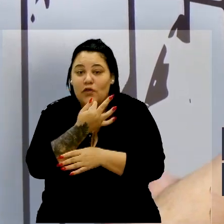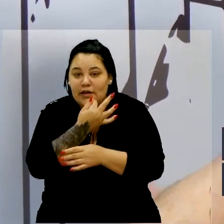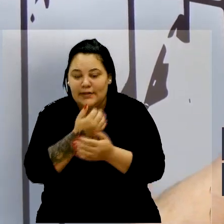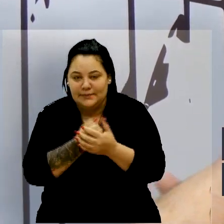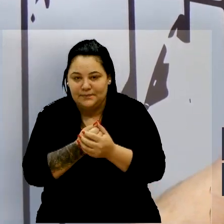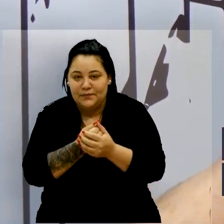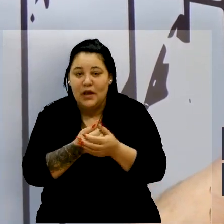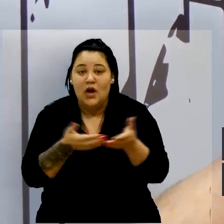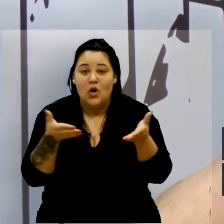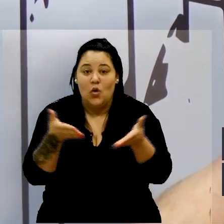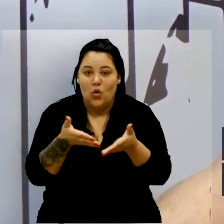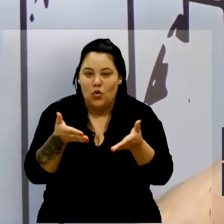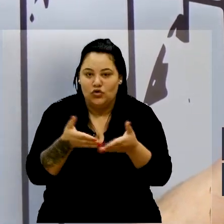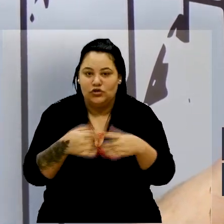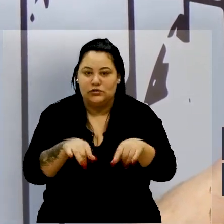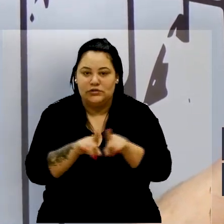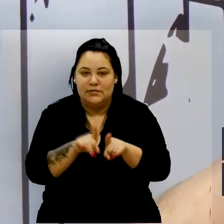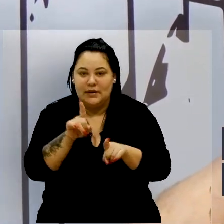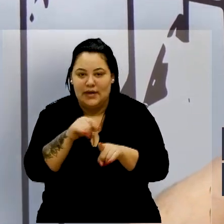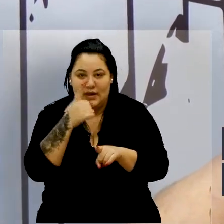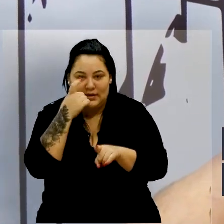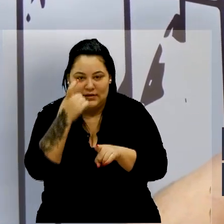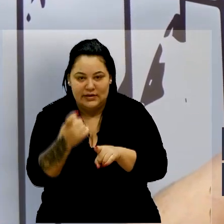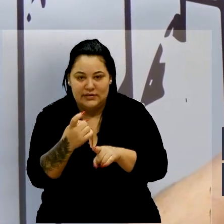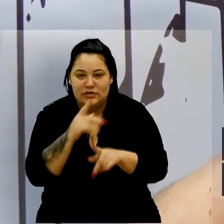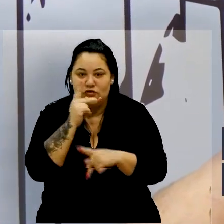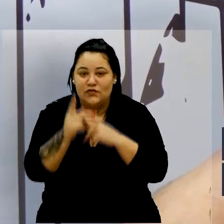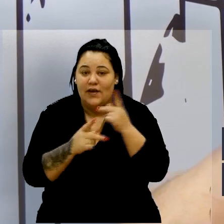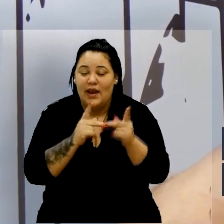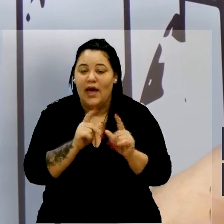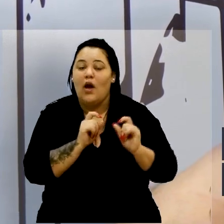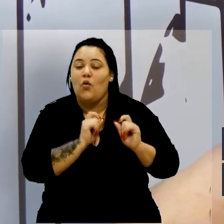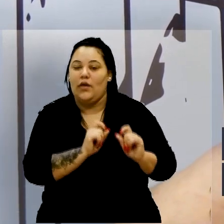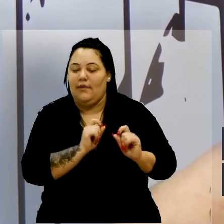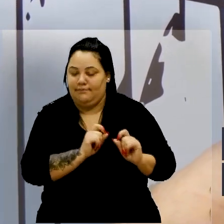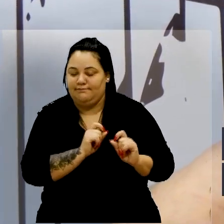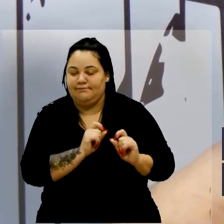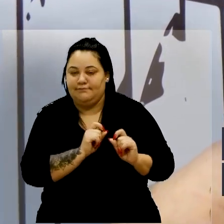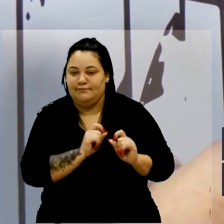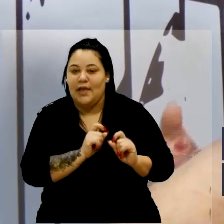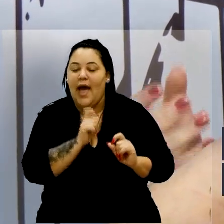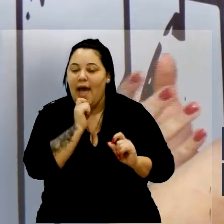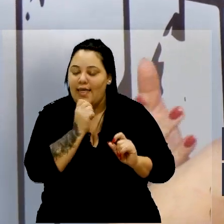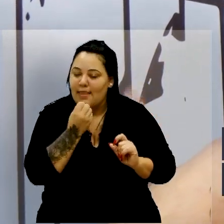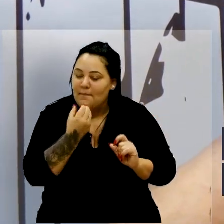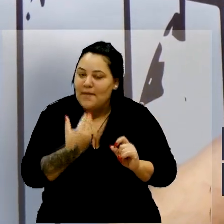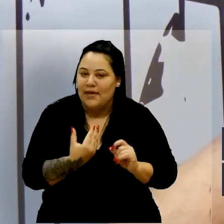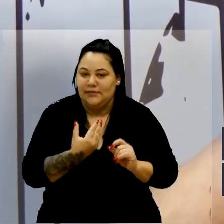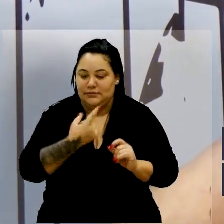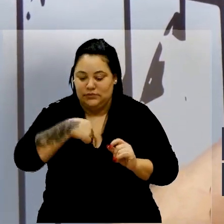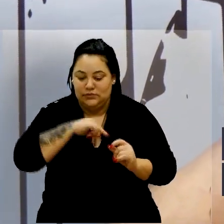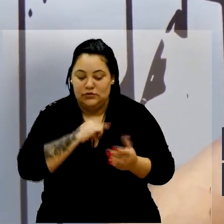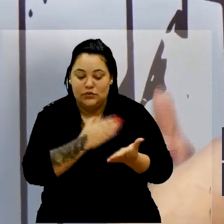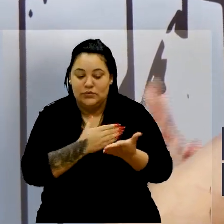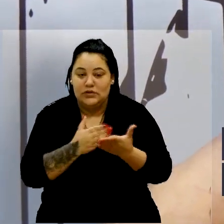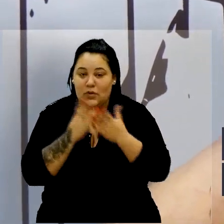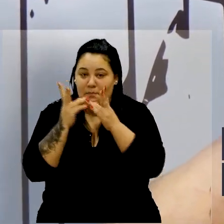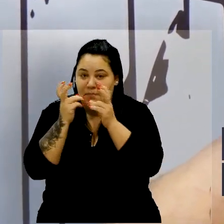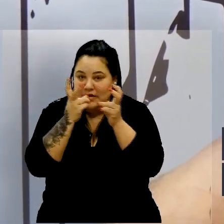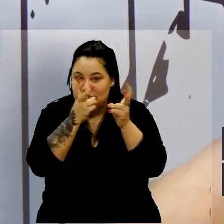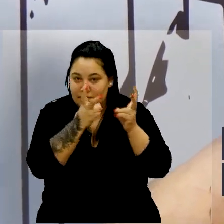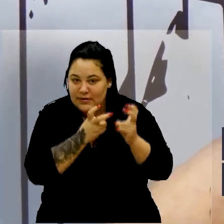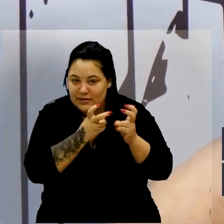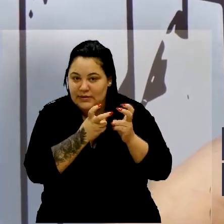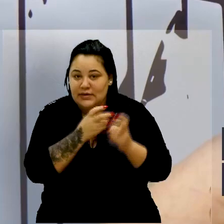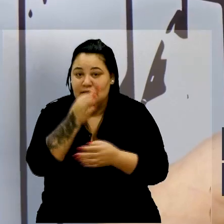E hoje também é interessante a gente falar que ainda bem que a gente está começando a perceber que Caxias do